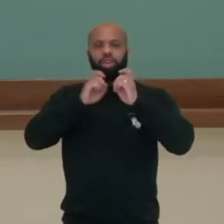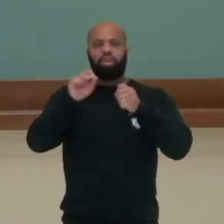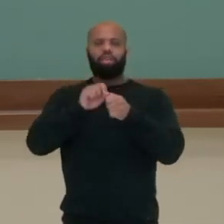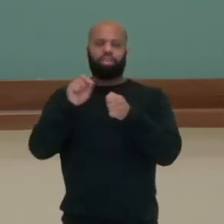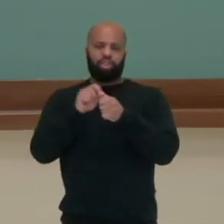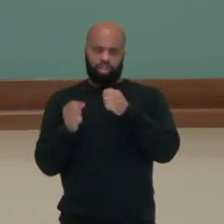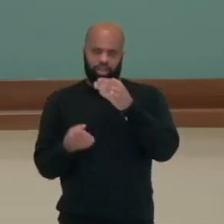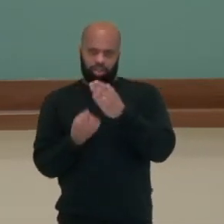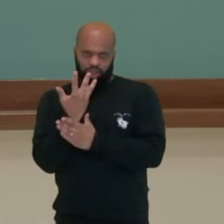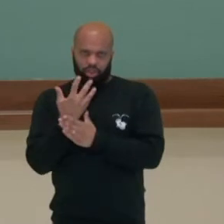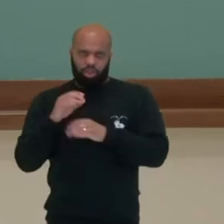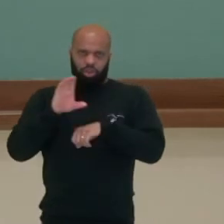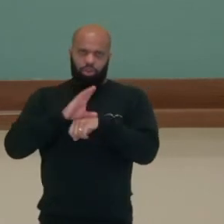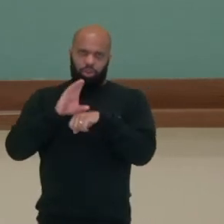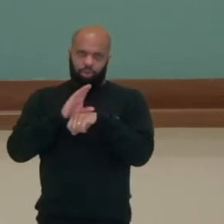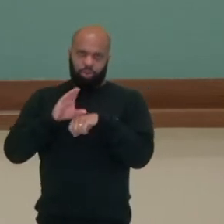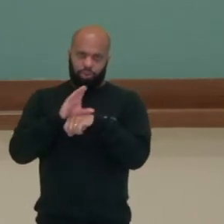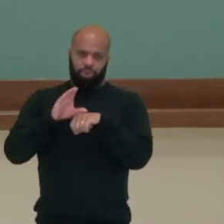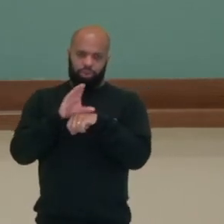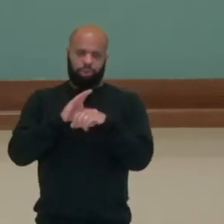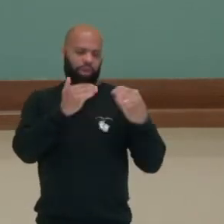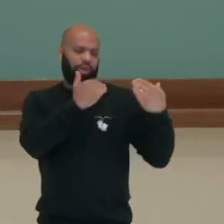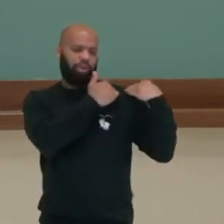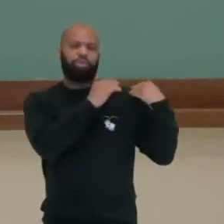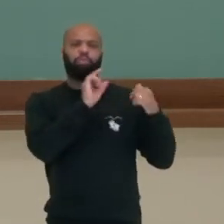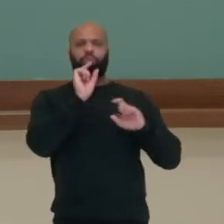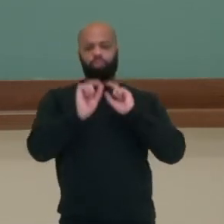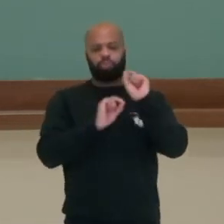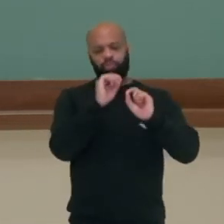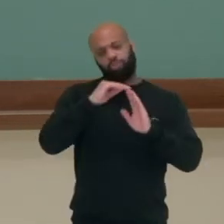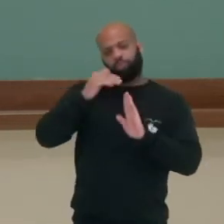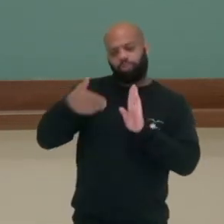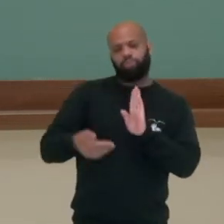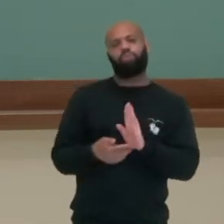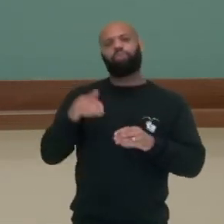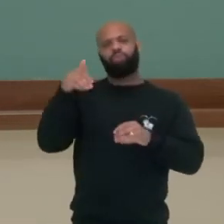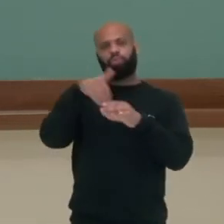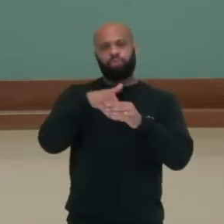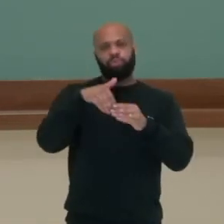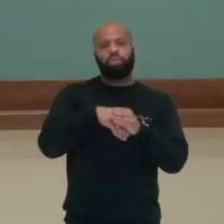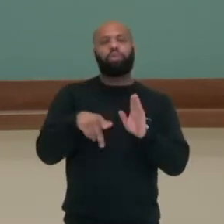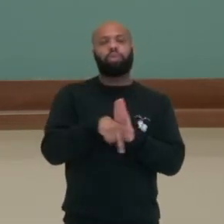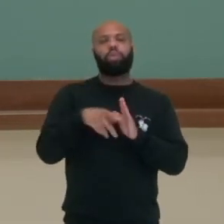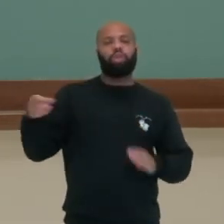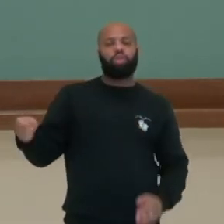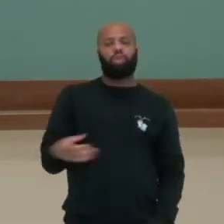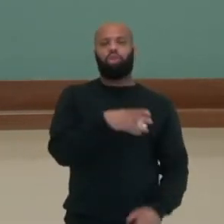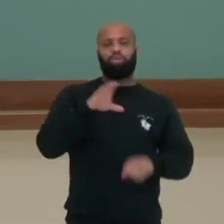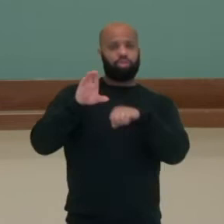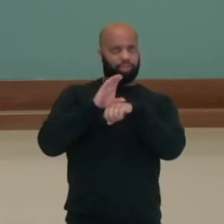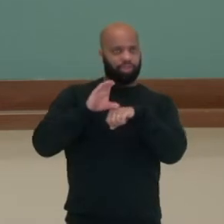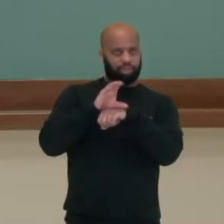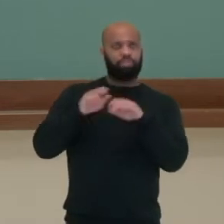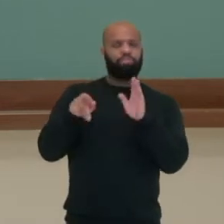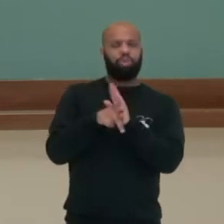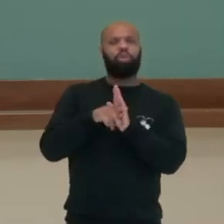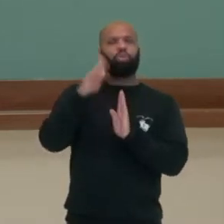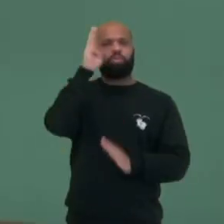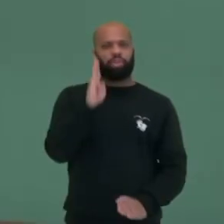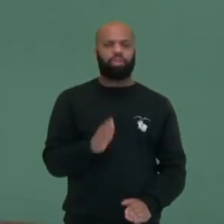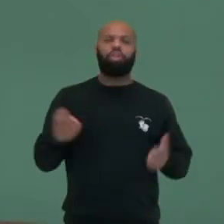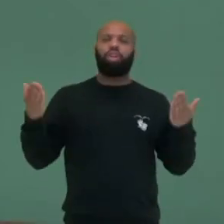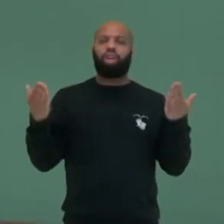Constituinte, que foi responsável, então, por tocar toda aí a votação dessa nova Constituição do